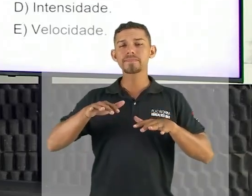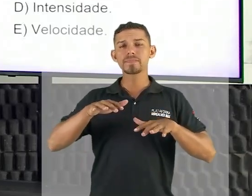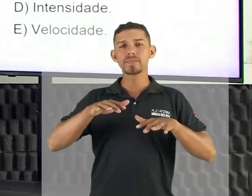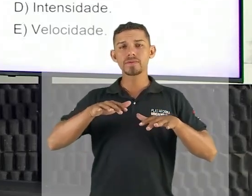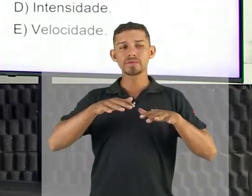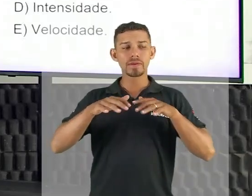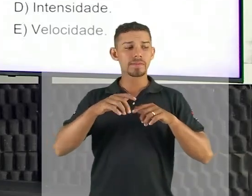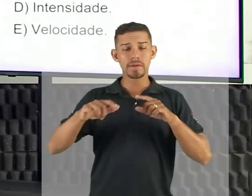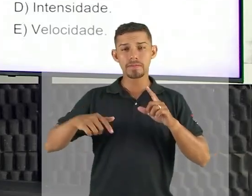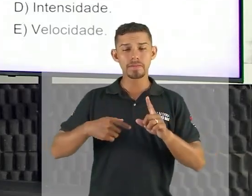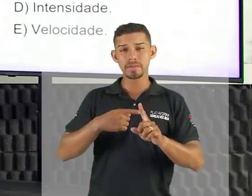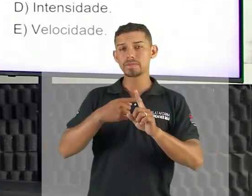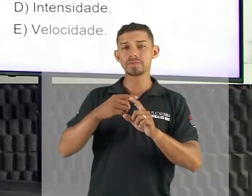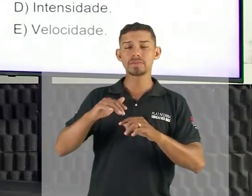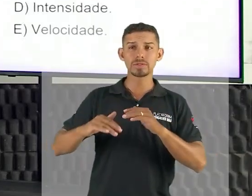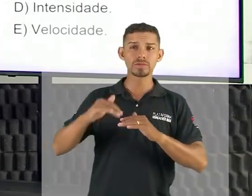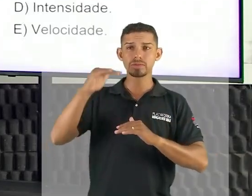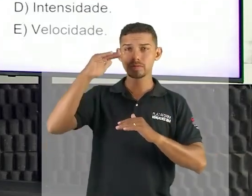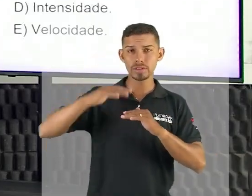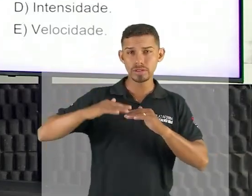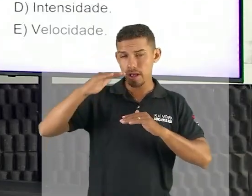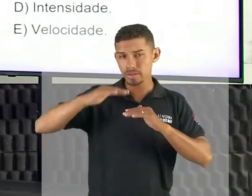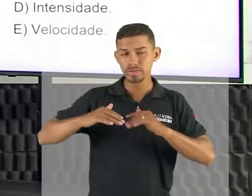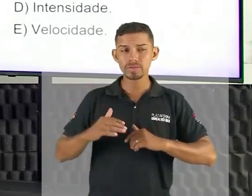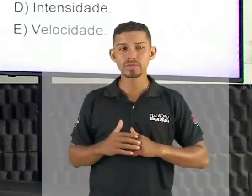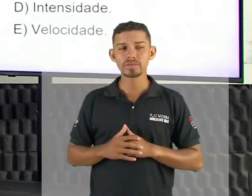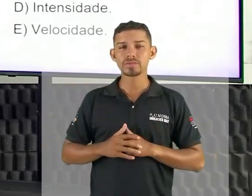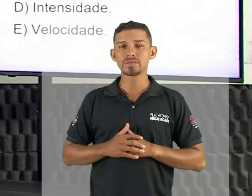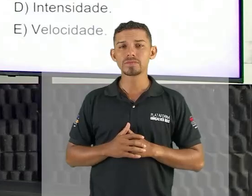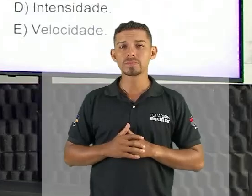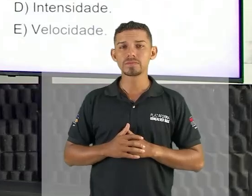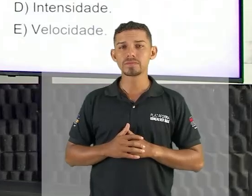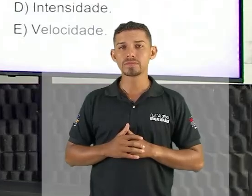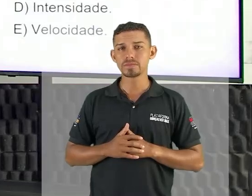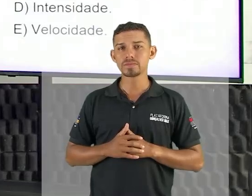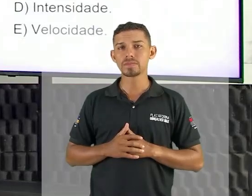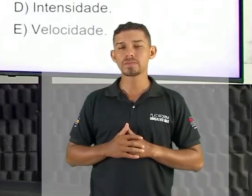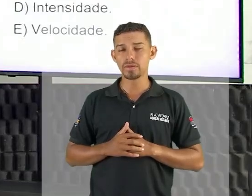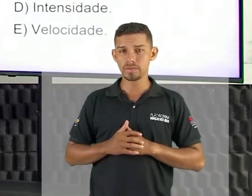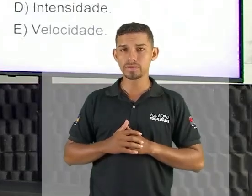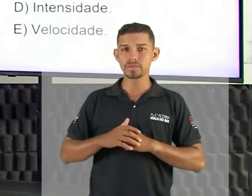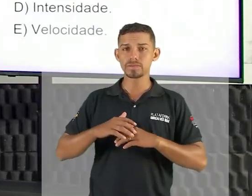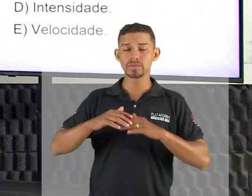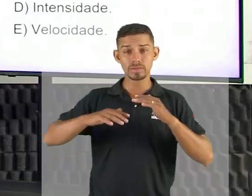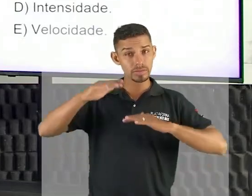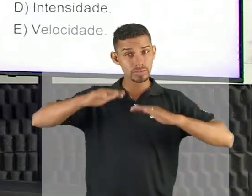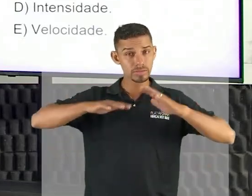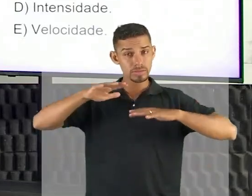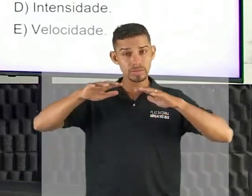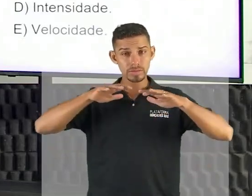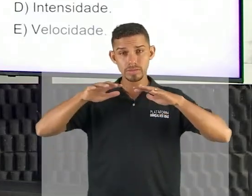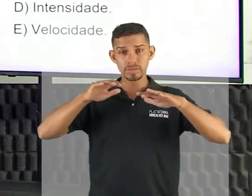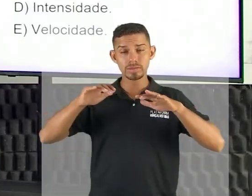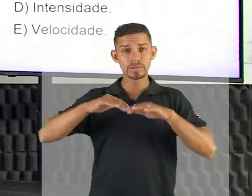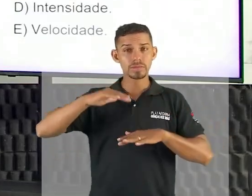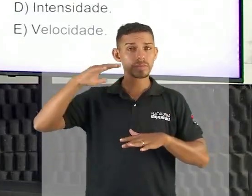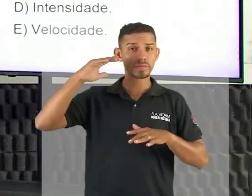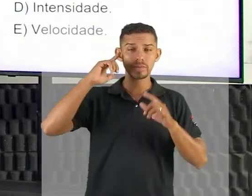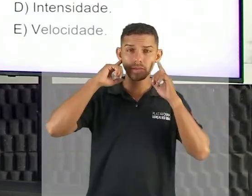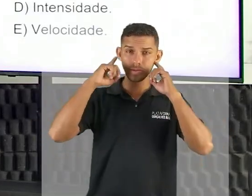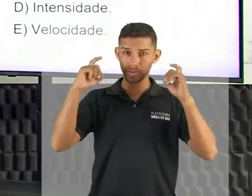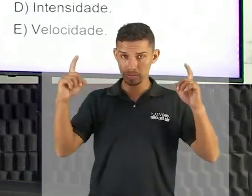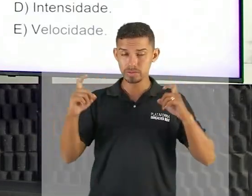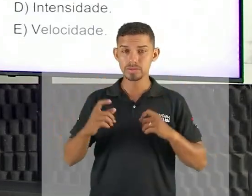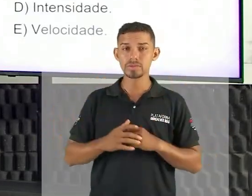mesma frequência só vai mais em cima e mais em mais em cima e mais embaixo se você bater mais forte ele vai só pode ser que ele só aumente a amplitude de